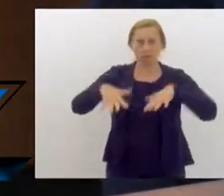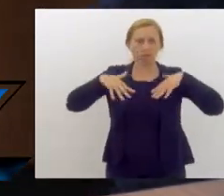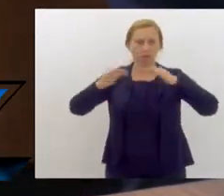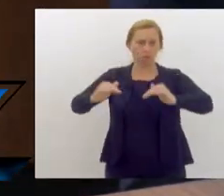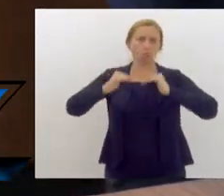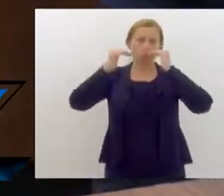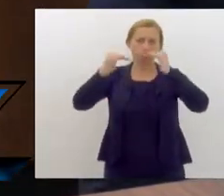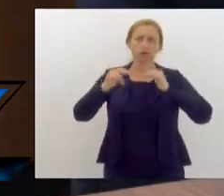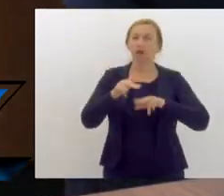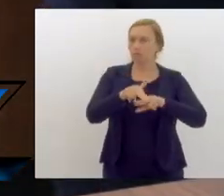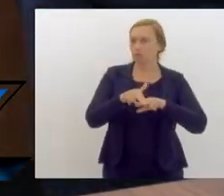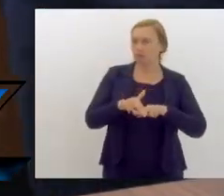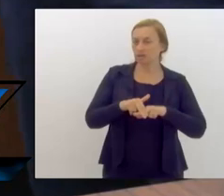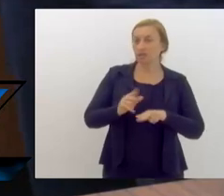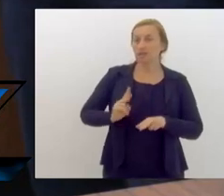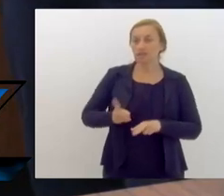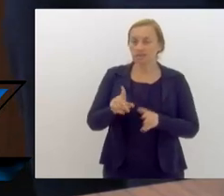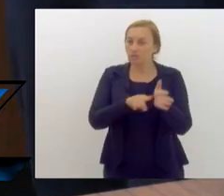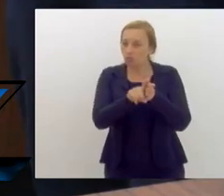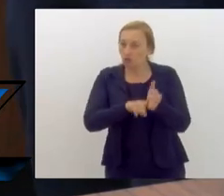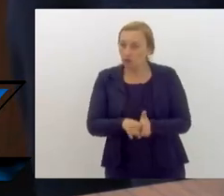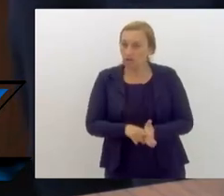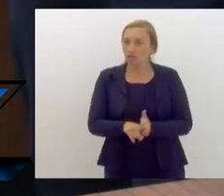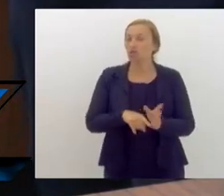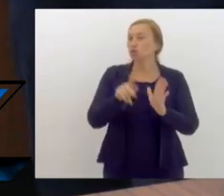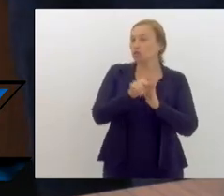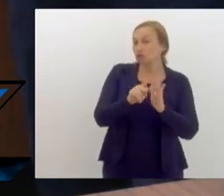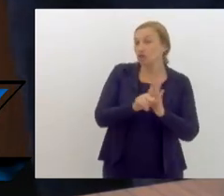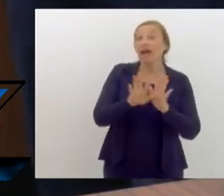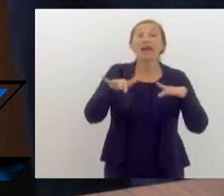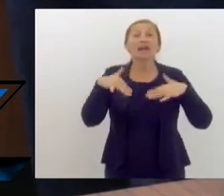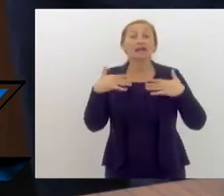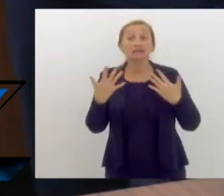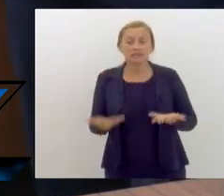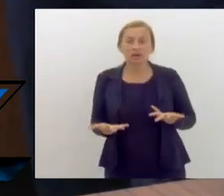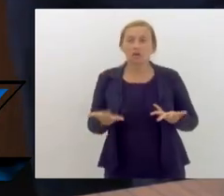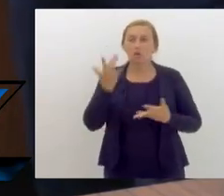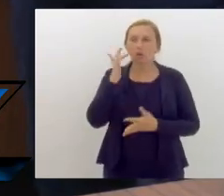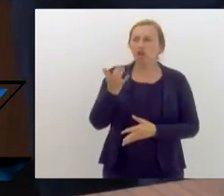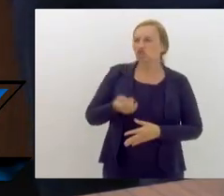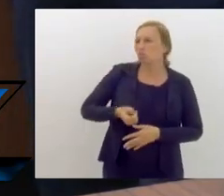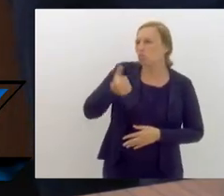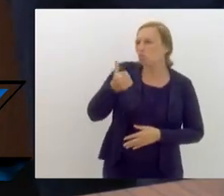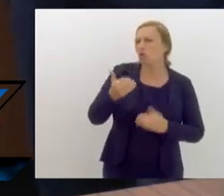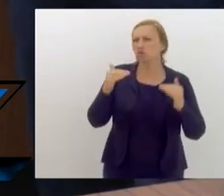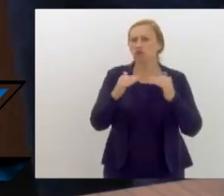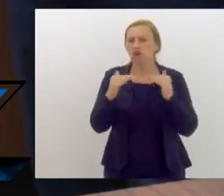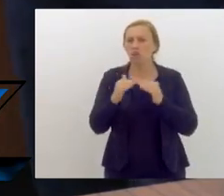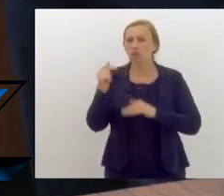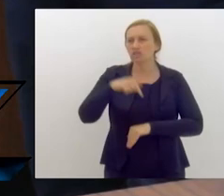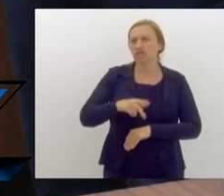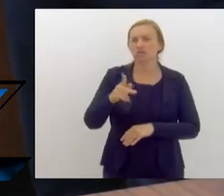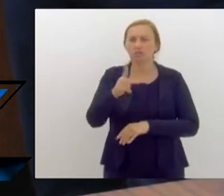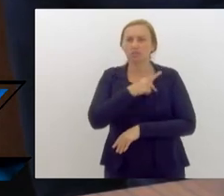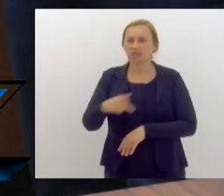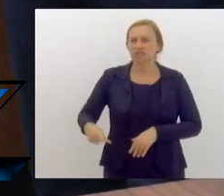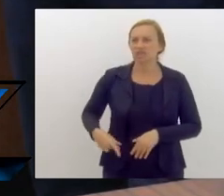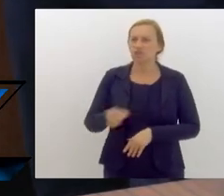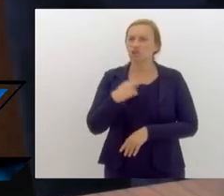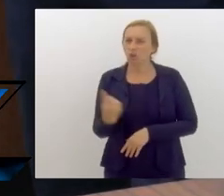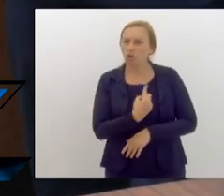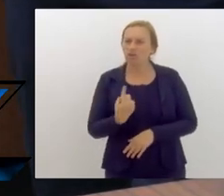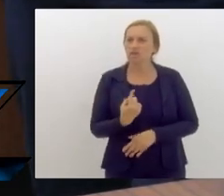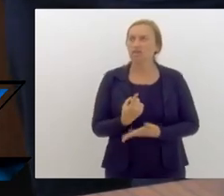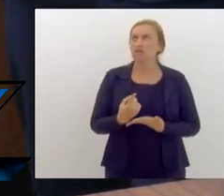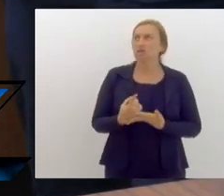soberano e por isso ele sempre avalia o mérito dos projetos Então acho que até fazendo um pouco de acordo aqui com o nosso Presidente talvez